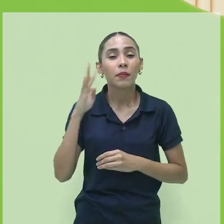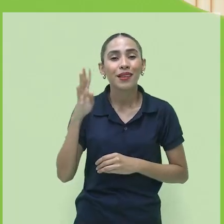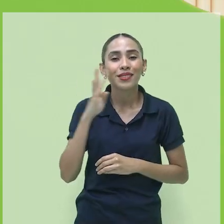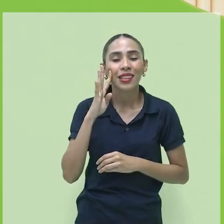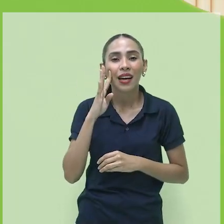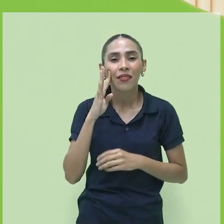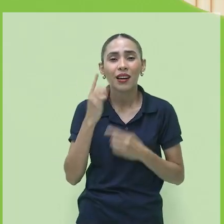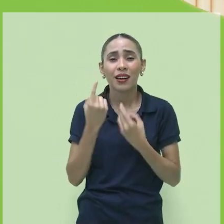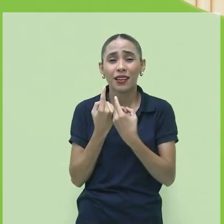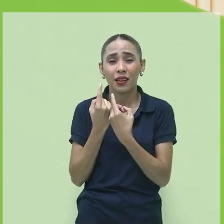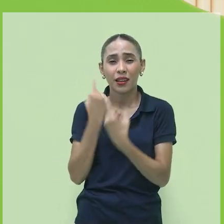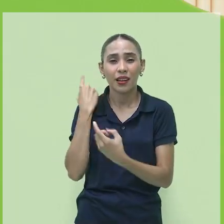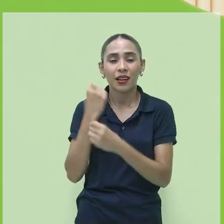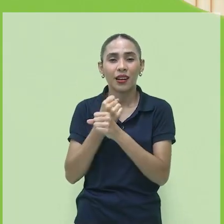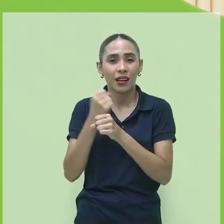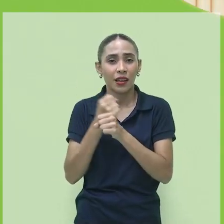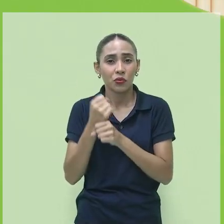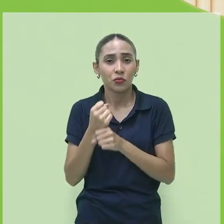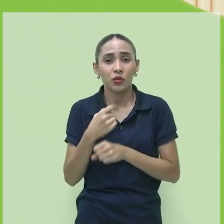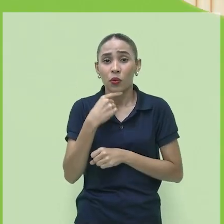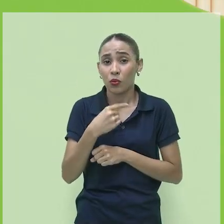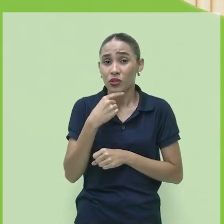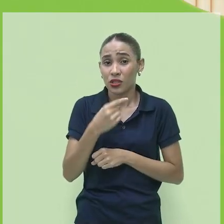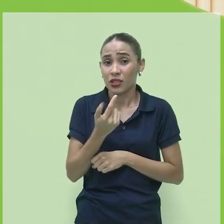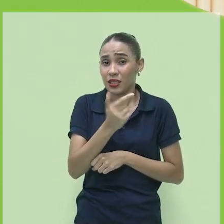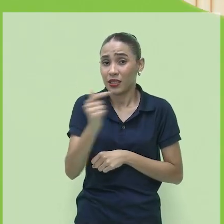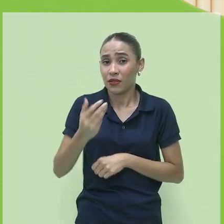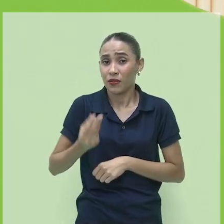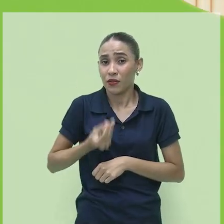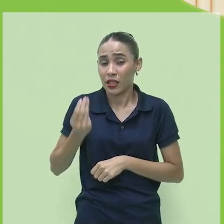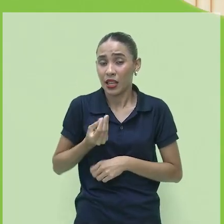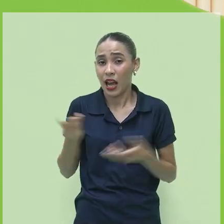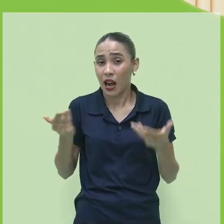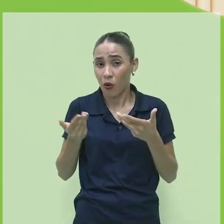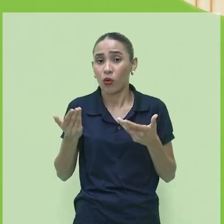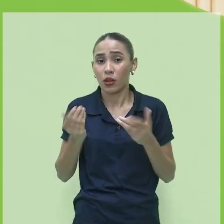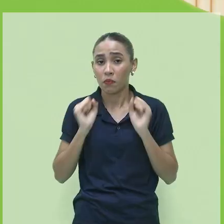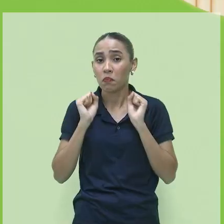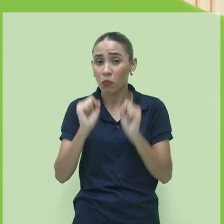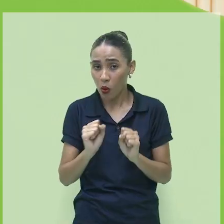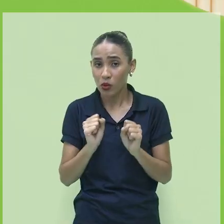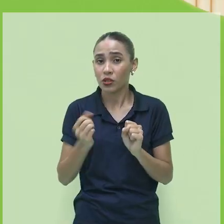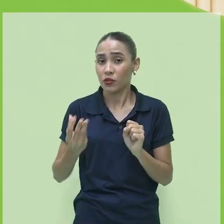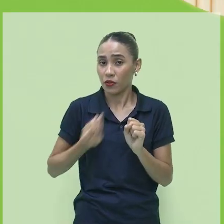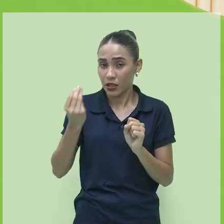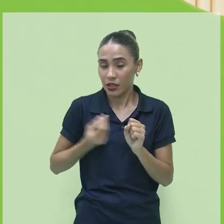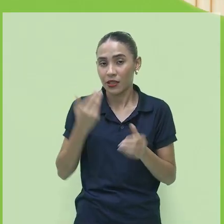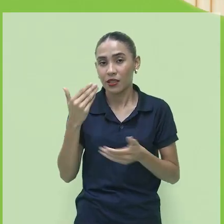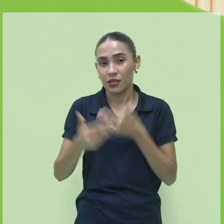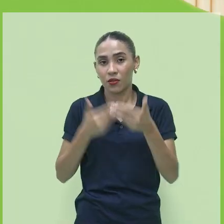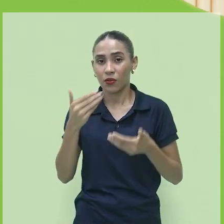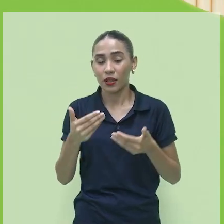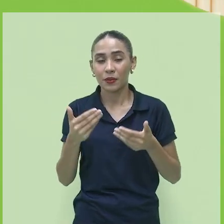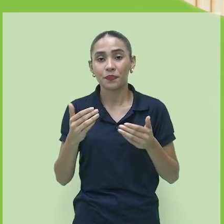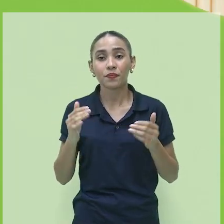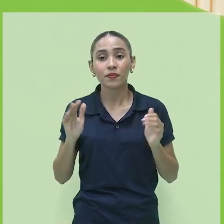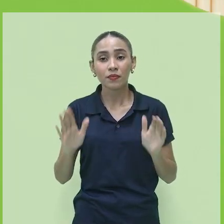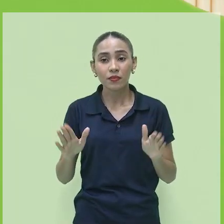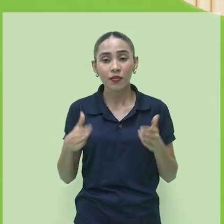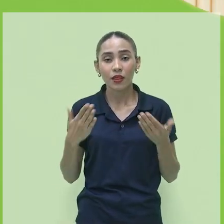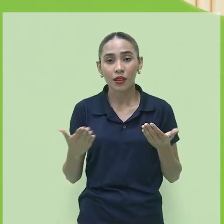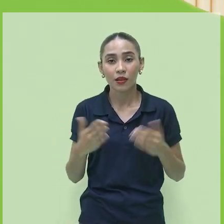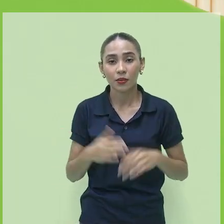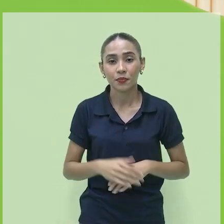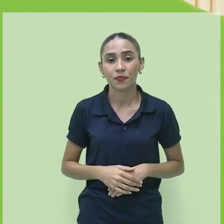onde a gente imaginava décadas atrás que não podia haver vida, e agora a gente descobriu que a vida pode se desenvolver.